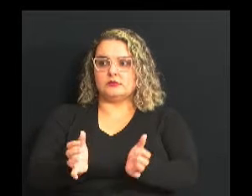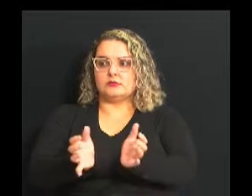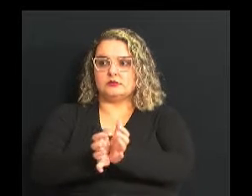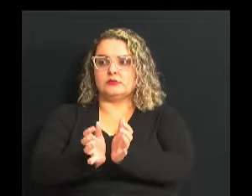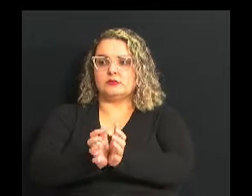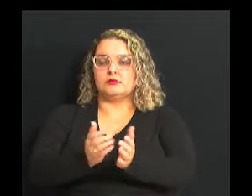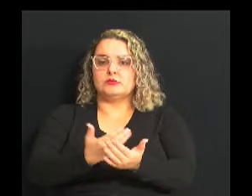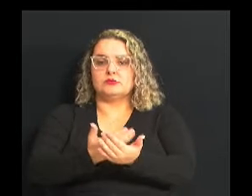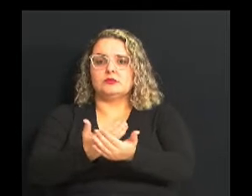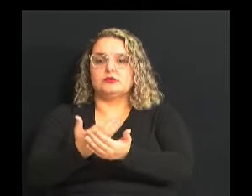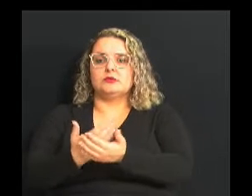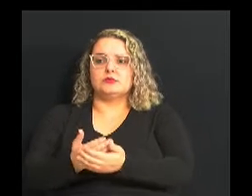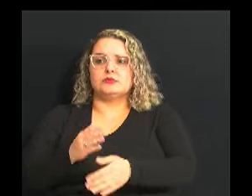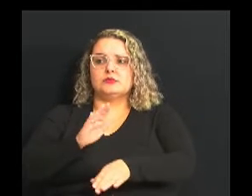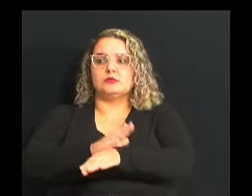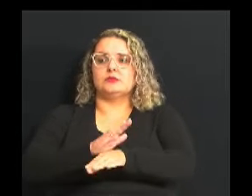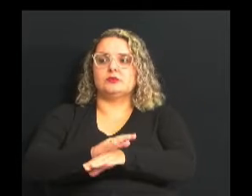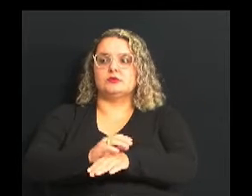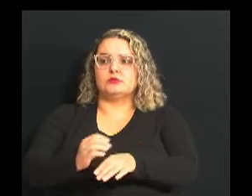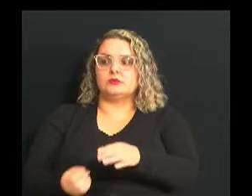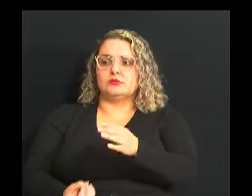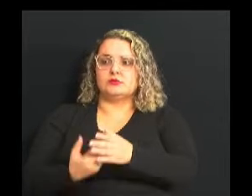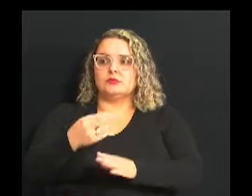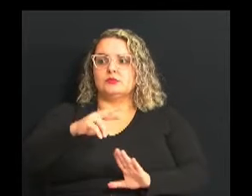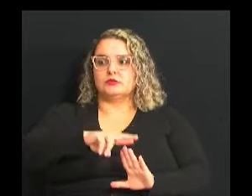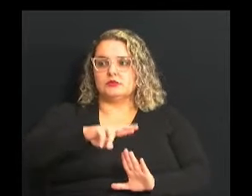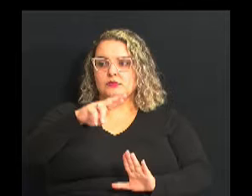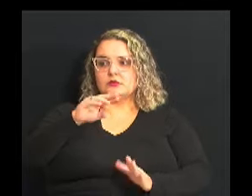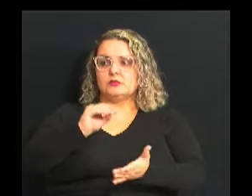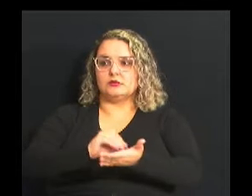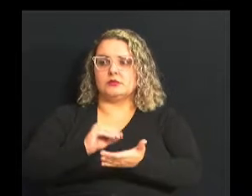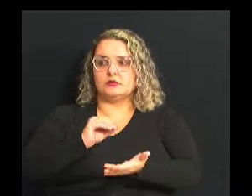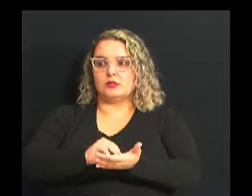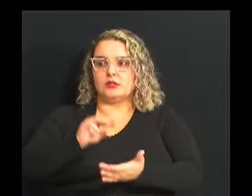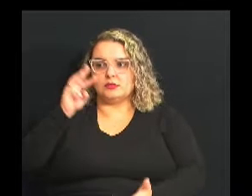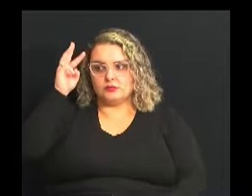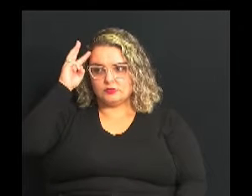criar a resolução aprovada na última terça-feira,